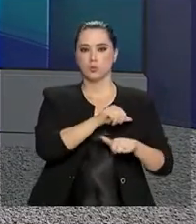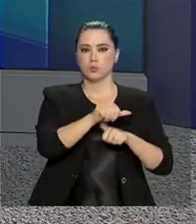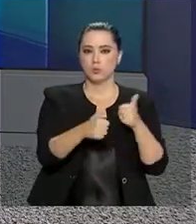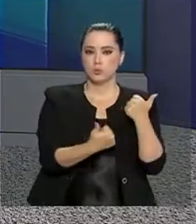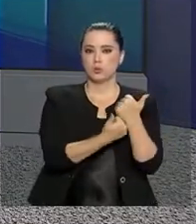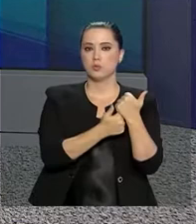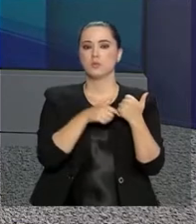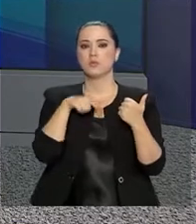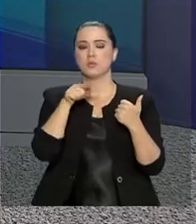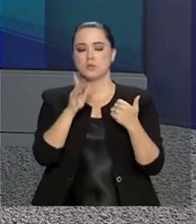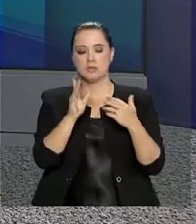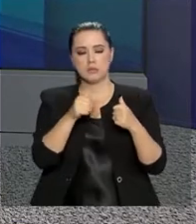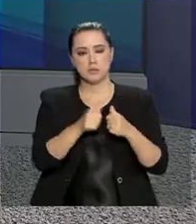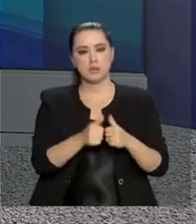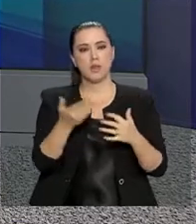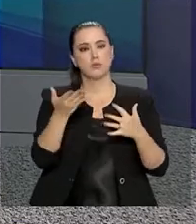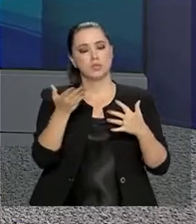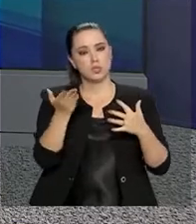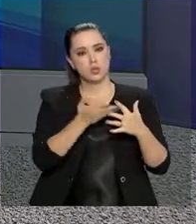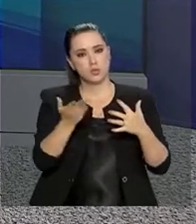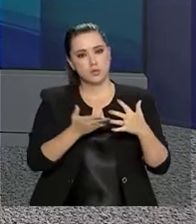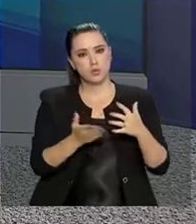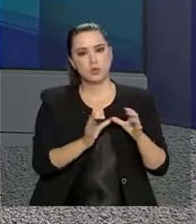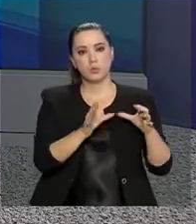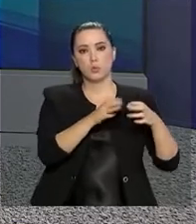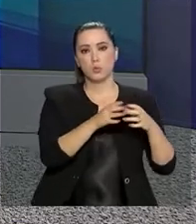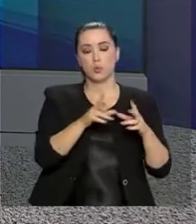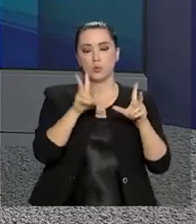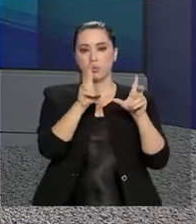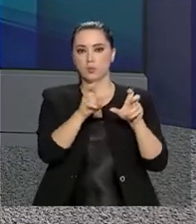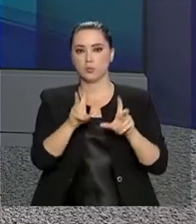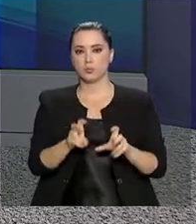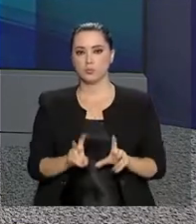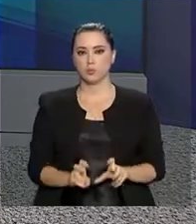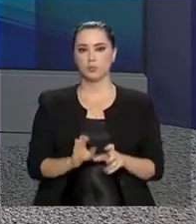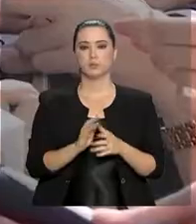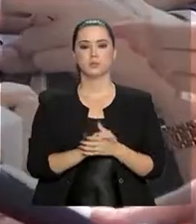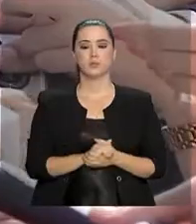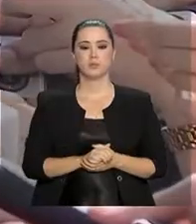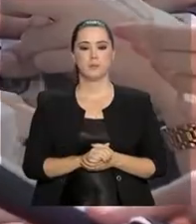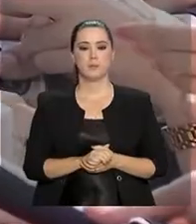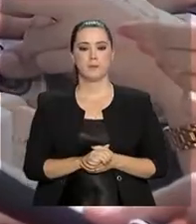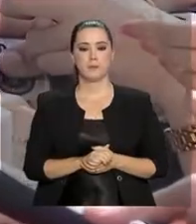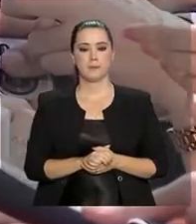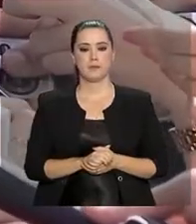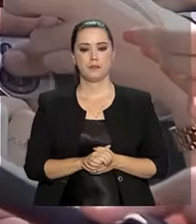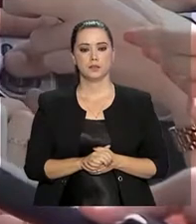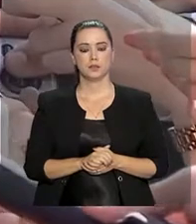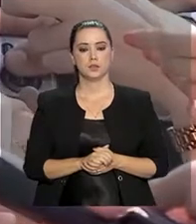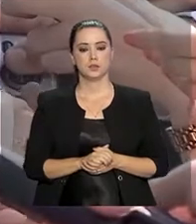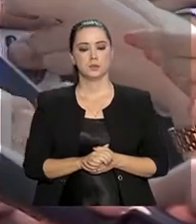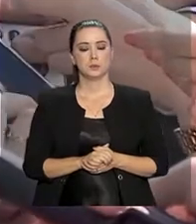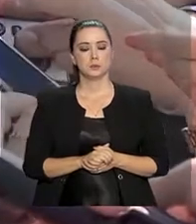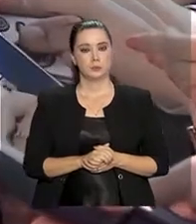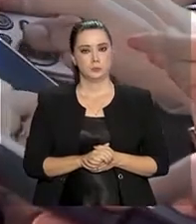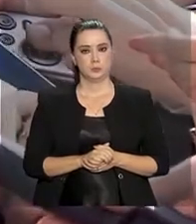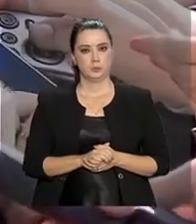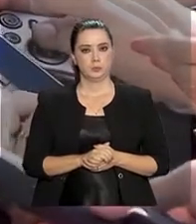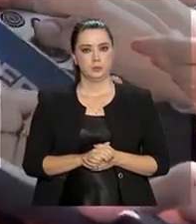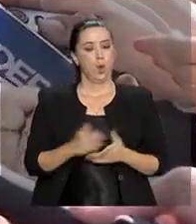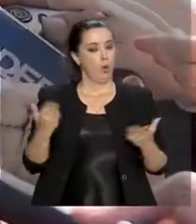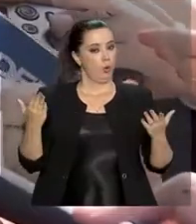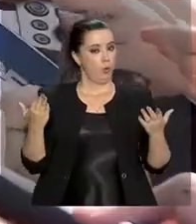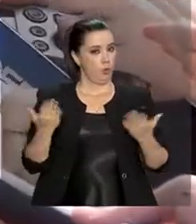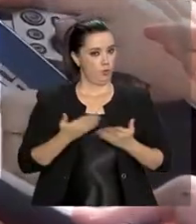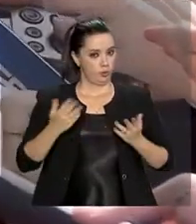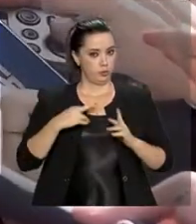transição está sendo dividido por grupos temáticos. Vamos acompanhar. Hoje foi a primeira